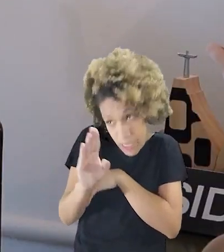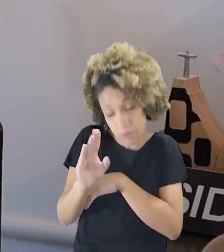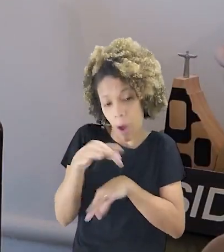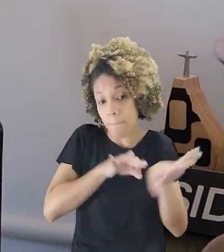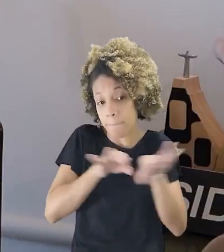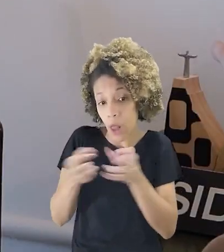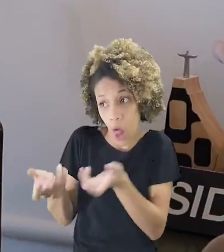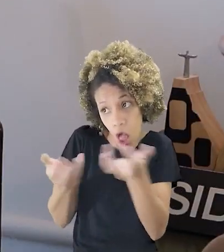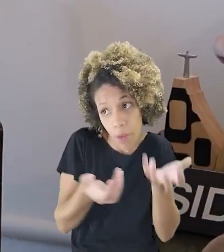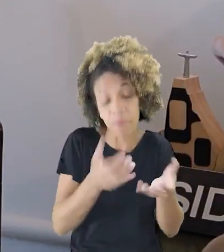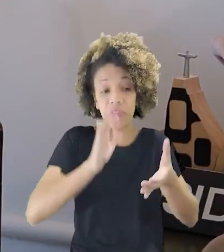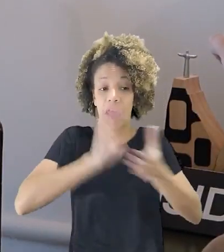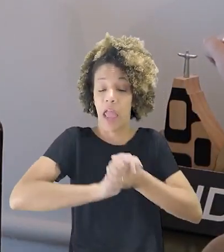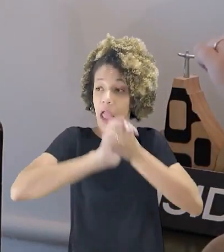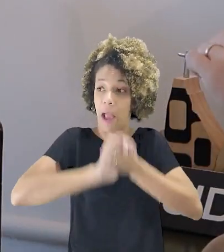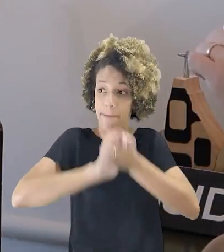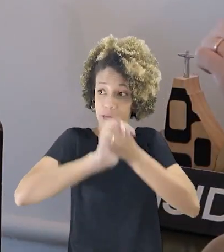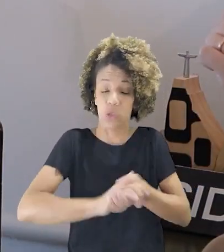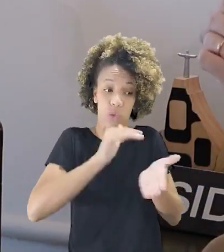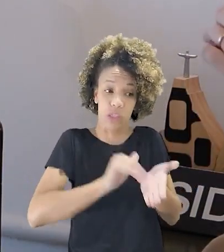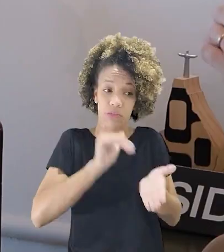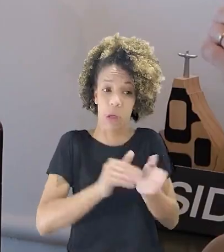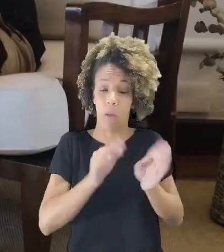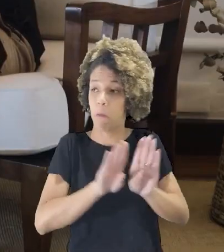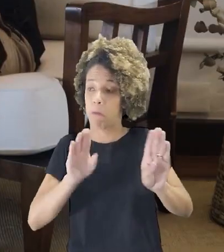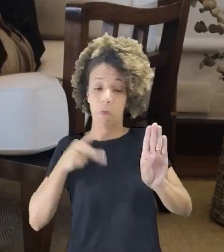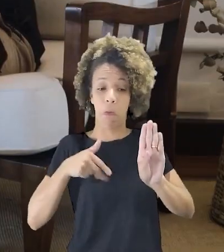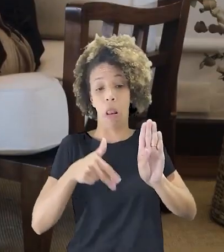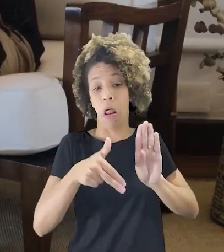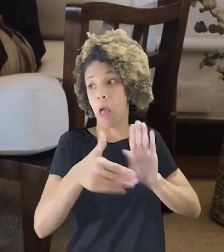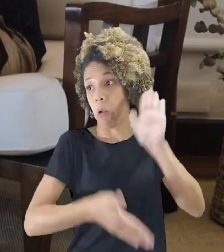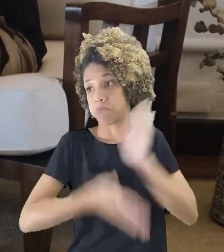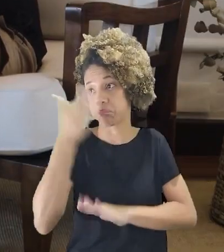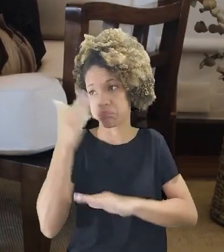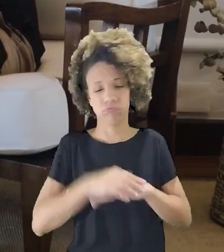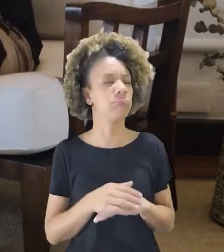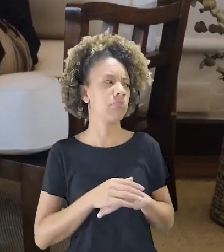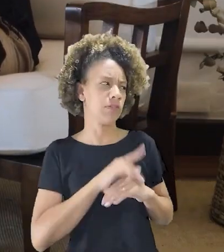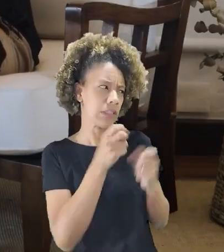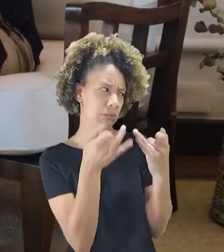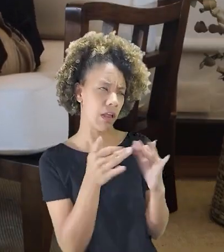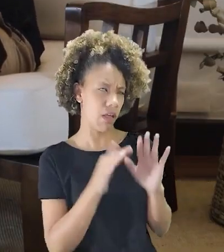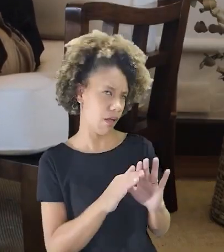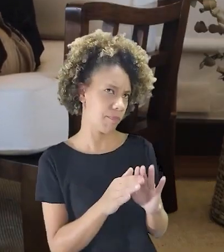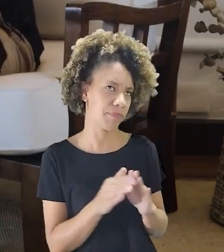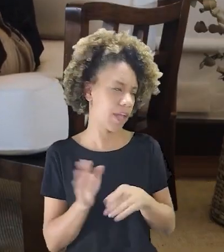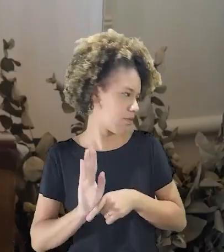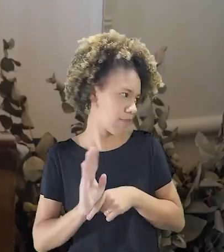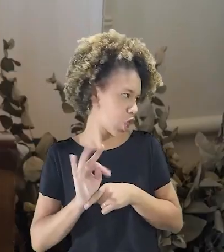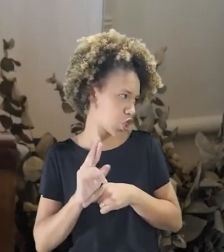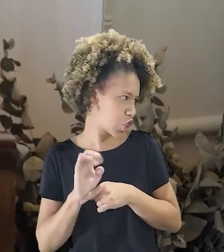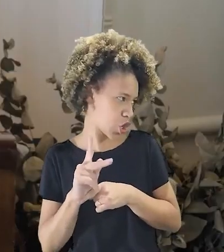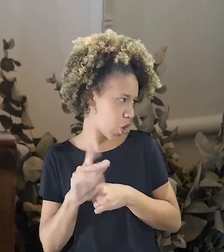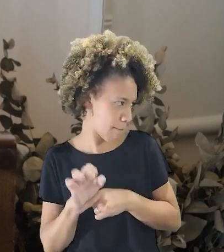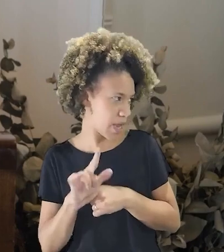tudo, apertou a mão e saiu pela porta da frente. Tá, né? Quando você me fala que o poder, né? É o tropa de elite puro, né? Que o poder,